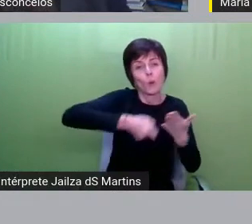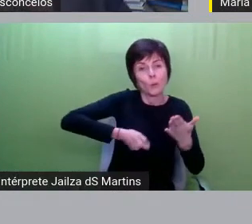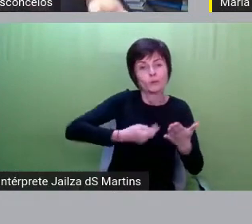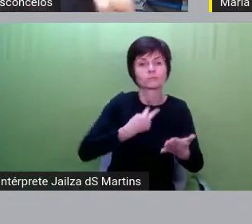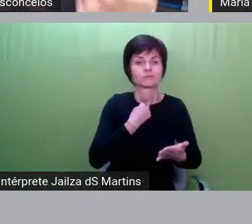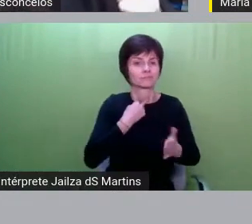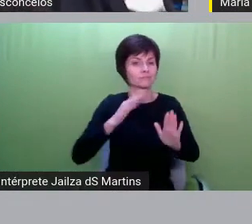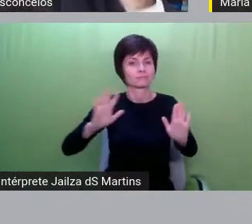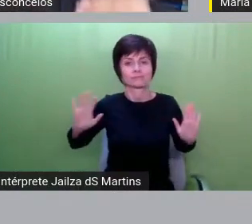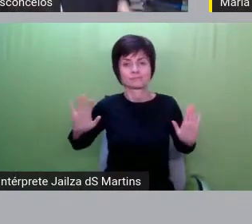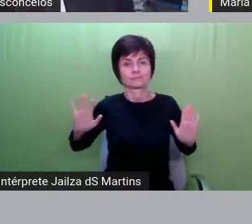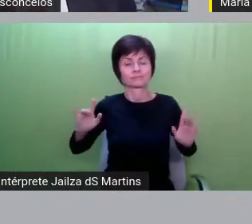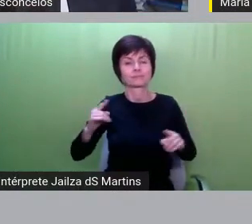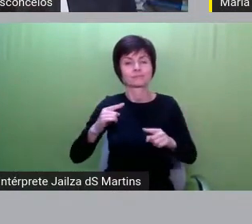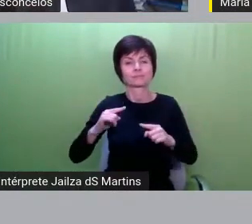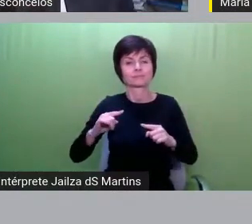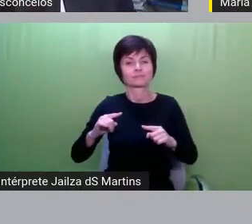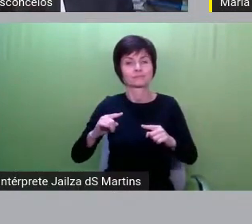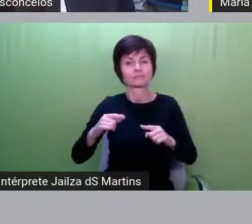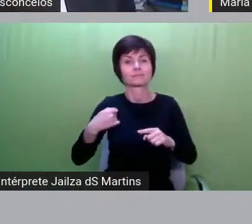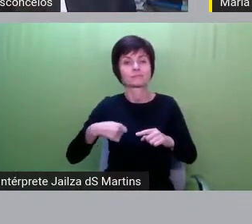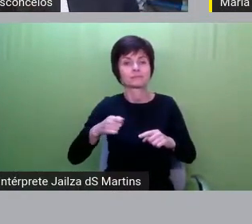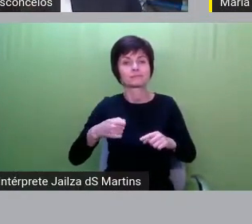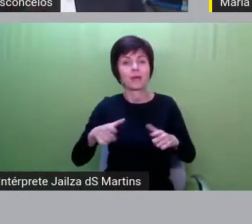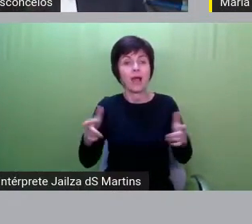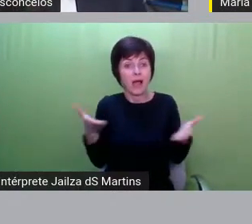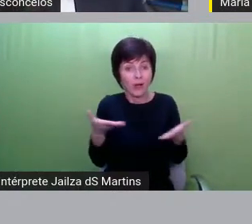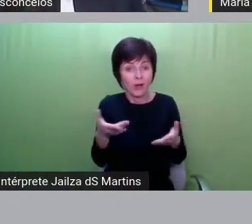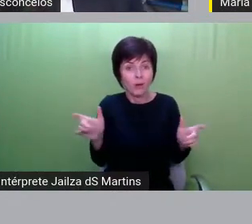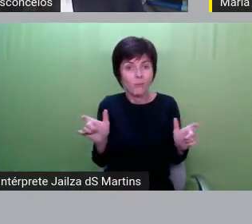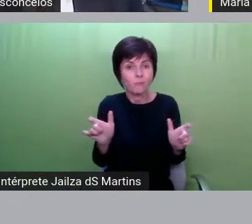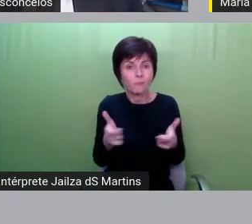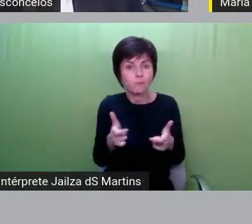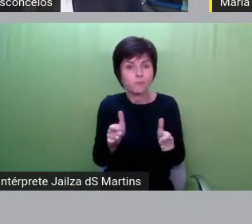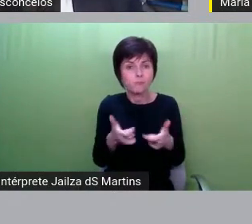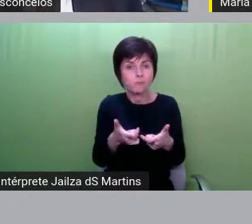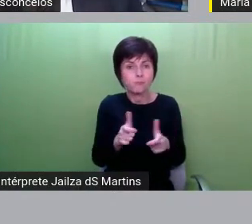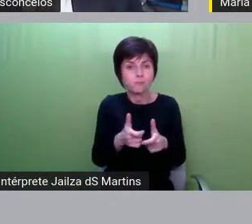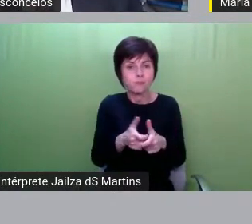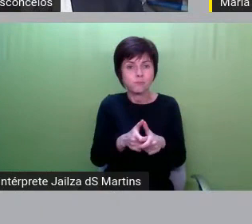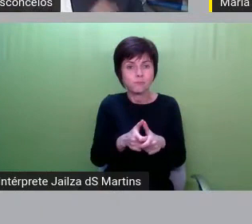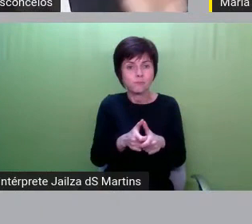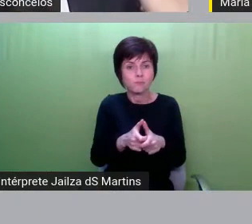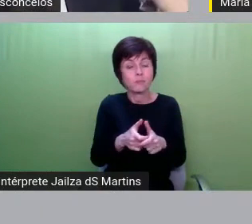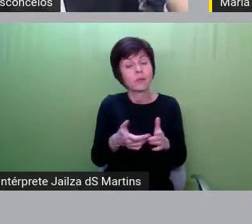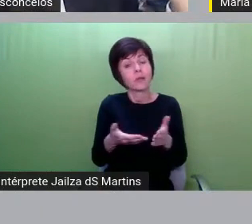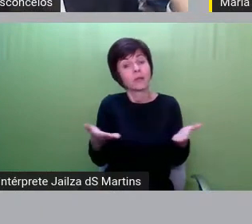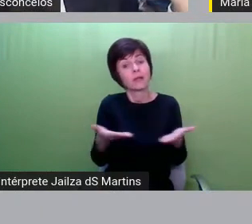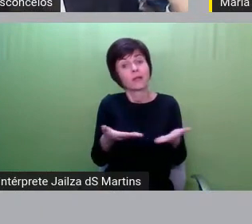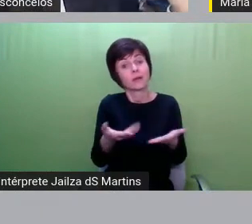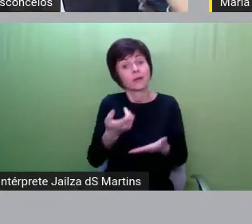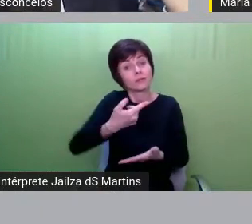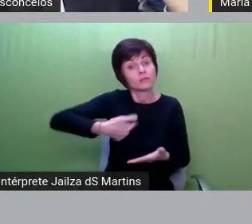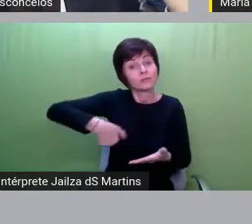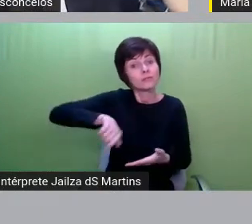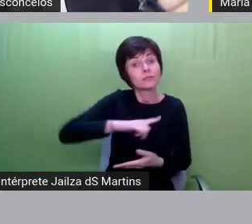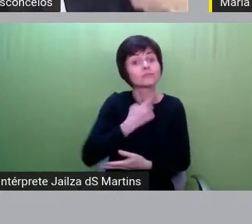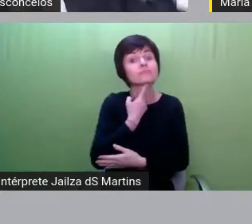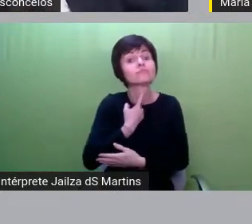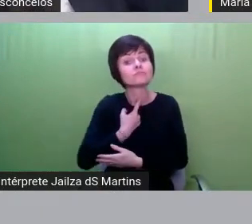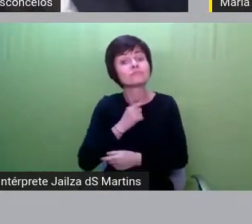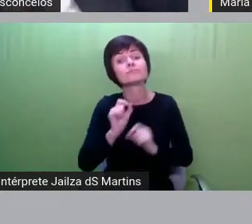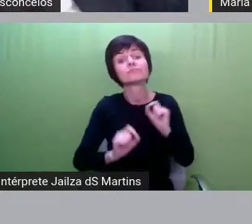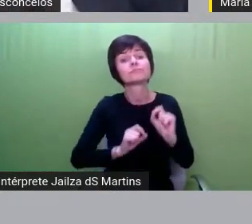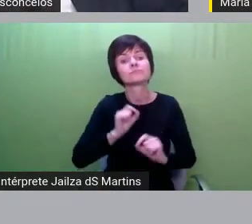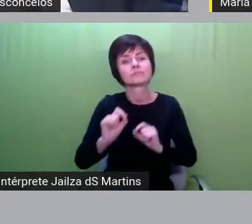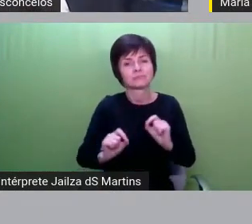jurisdicionais em hipótese nenhuma, pelo contrário, estão encolhendo. Enquanto isso, professora Juliana, nós todos gostamos muito